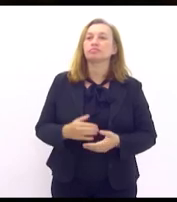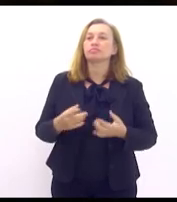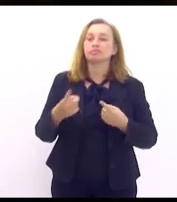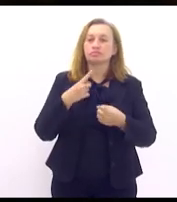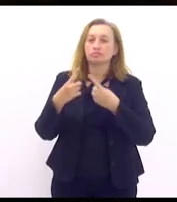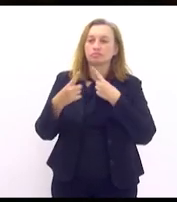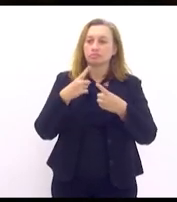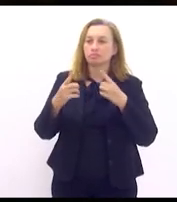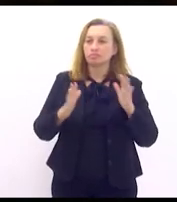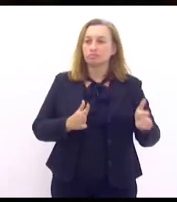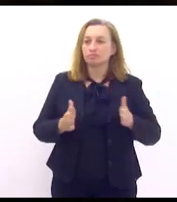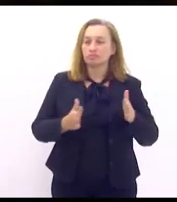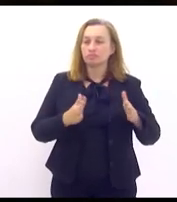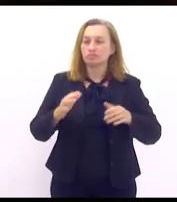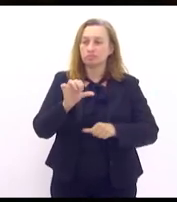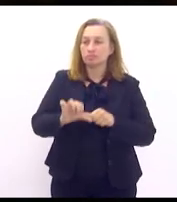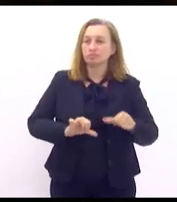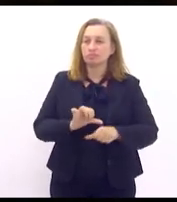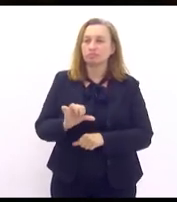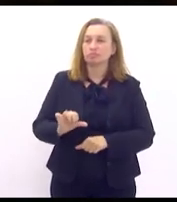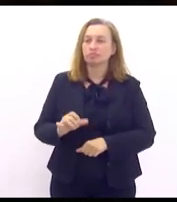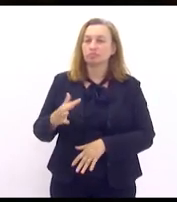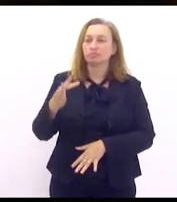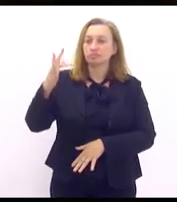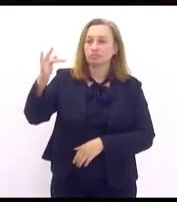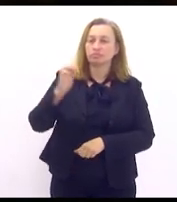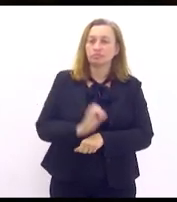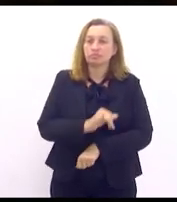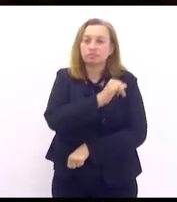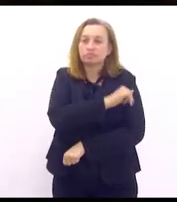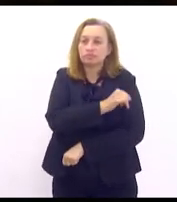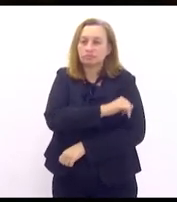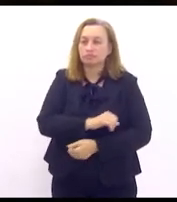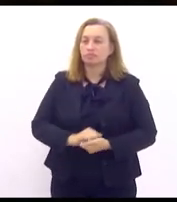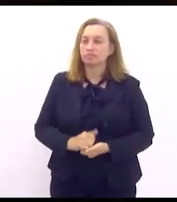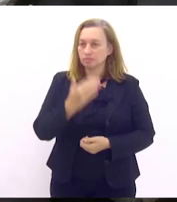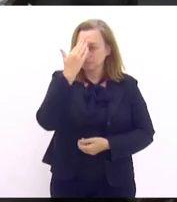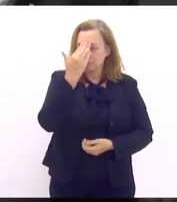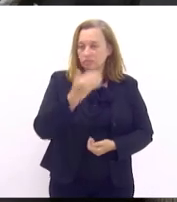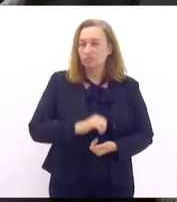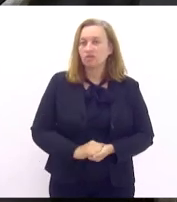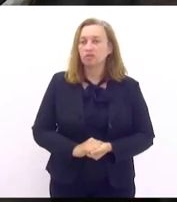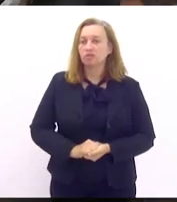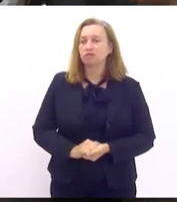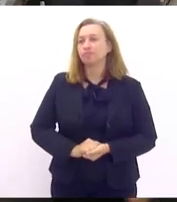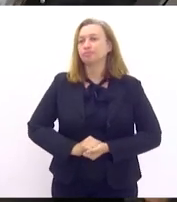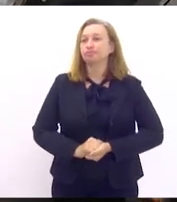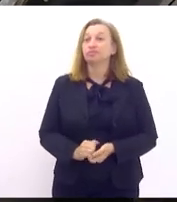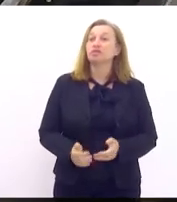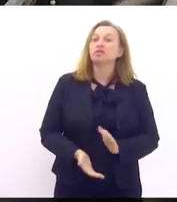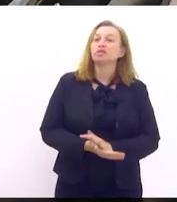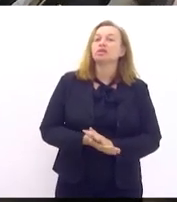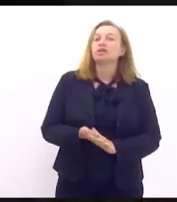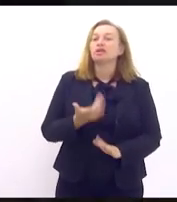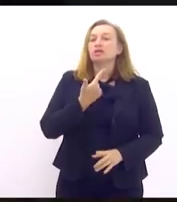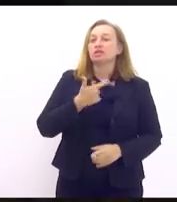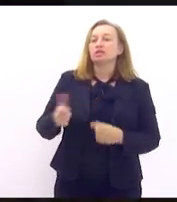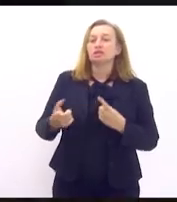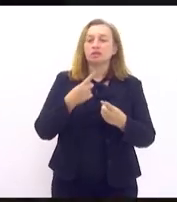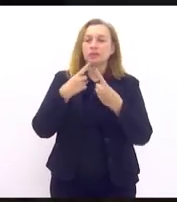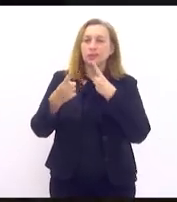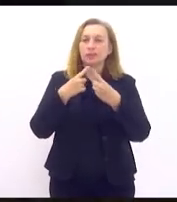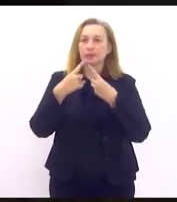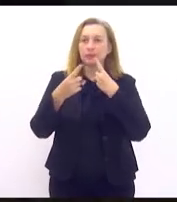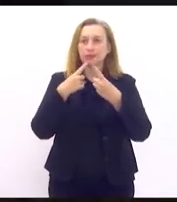debate, mudar o futuro do Estado do Rio de Janeiro com ações concretas no presente. Obrigado. Não havendo mais quem queira